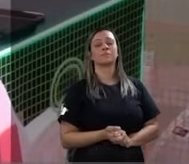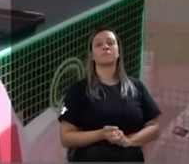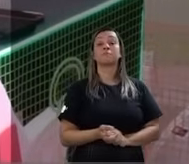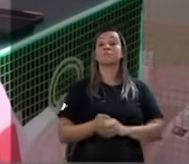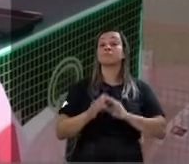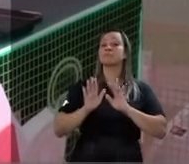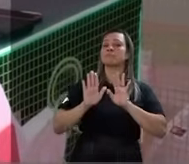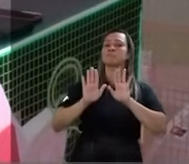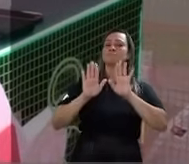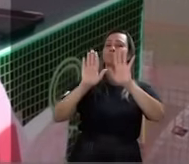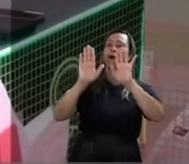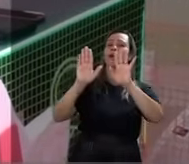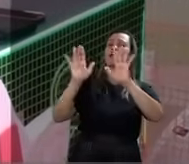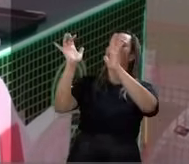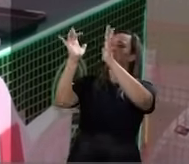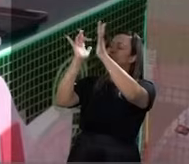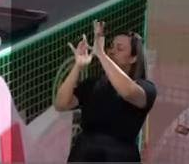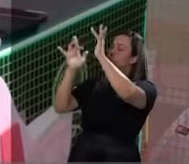Mas foi